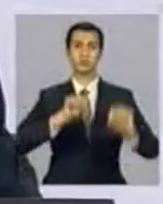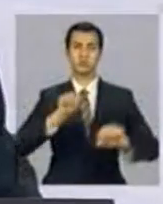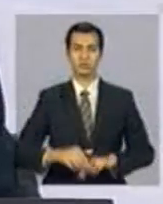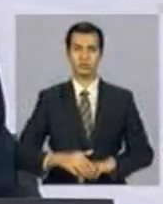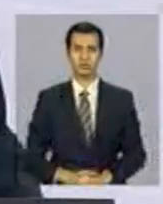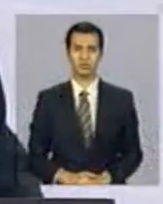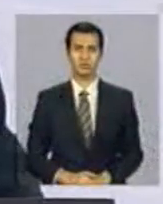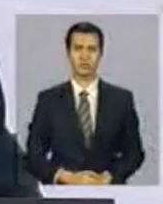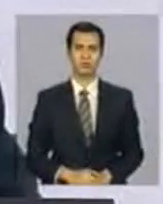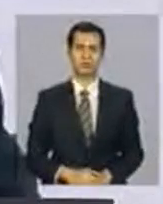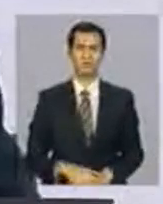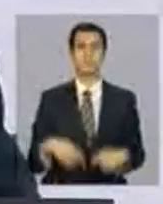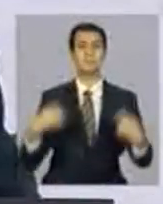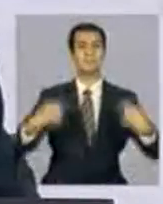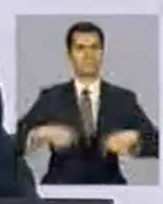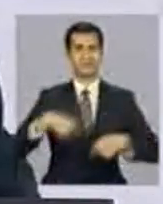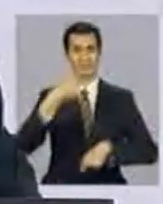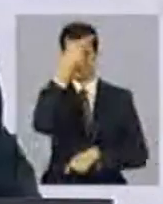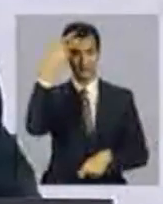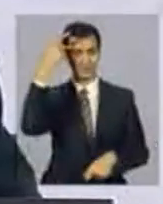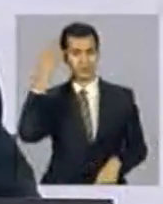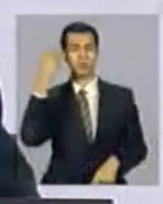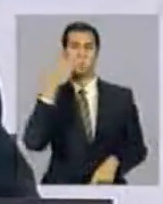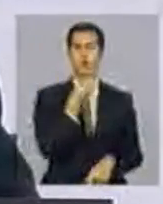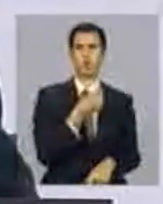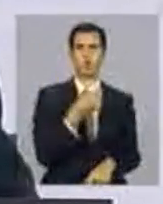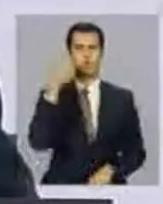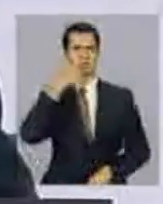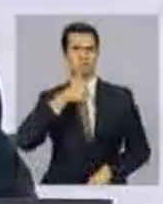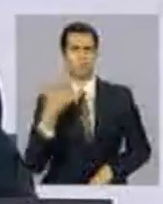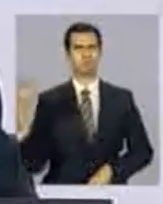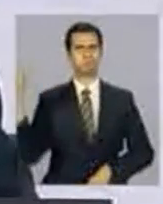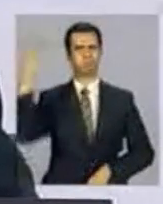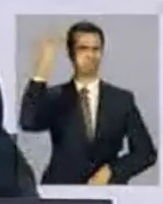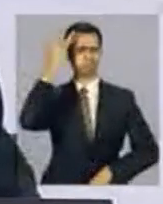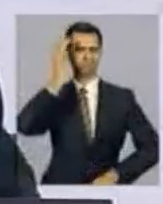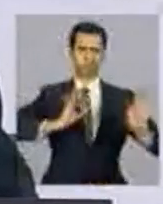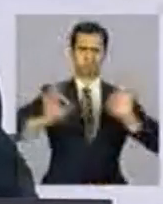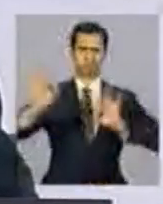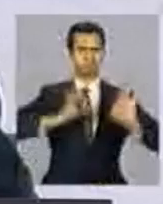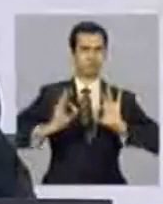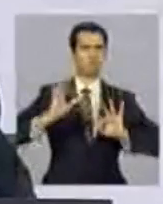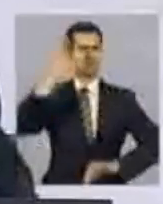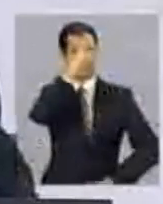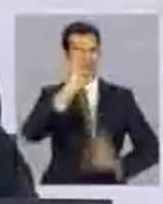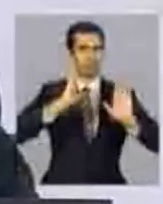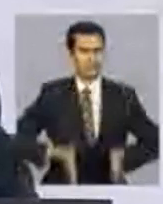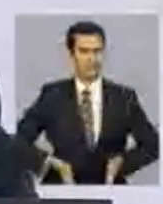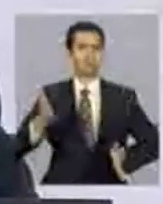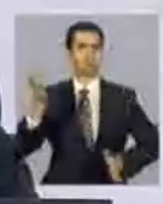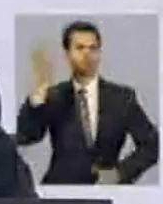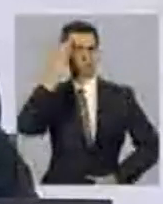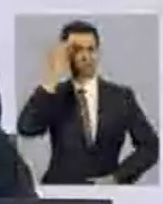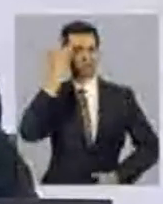é homens e mulheres muito bem preparados, muito bem capacitados e